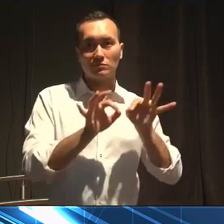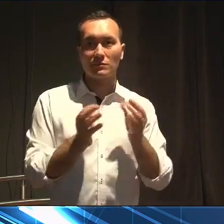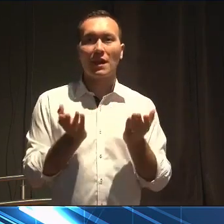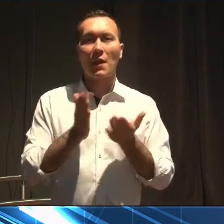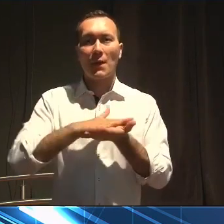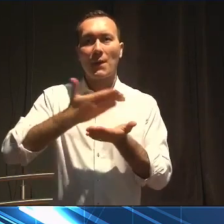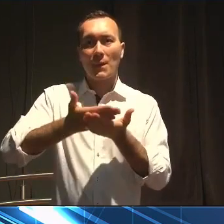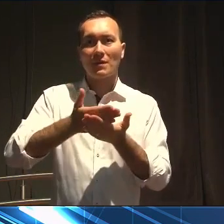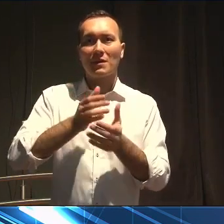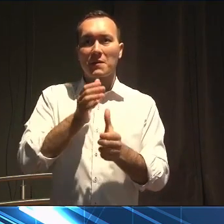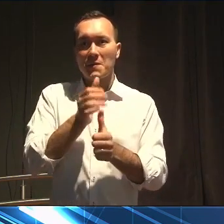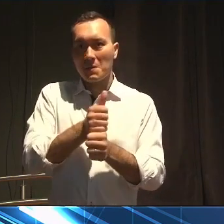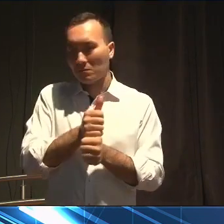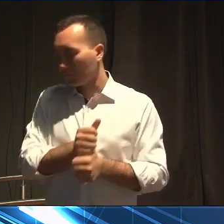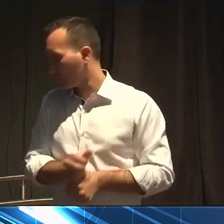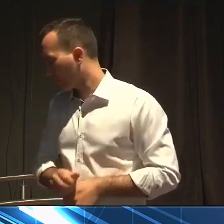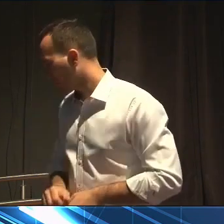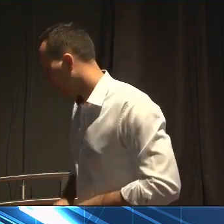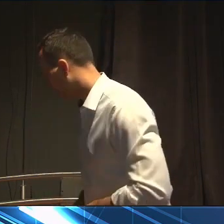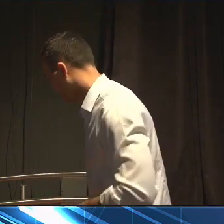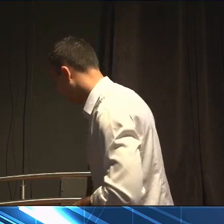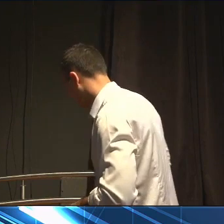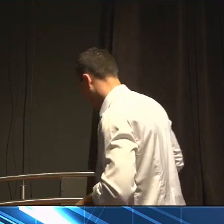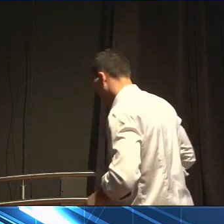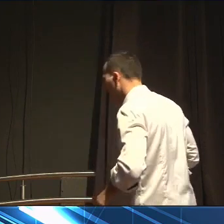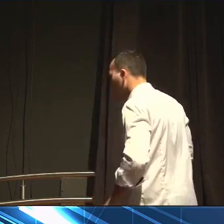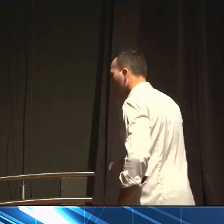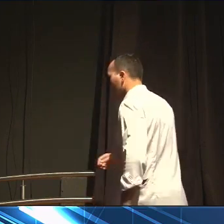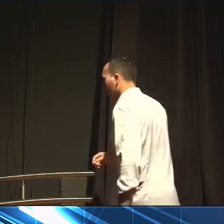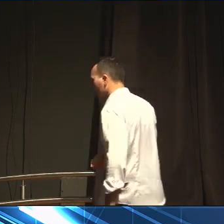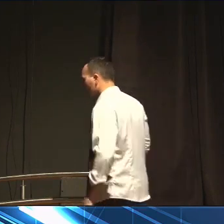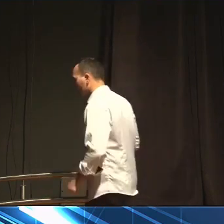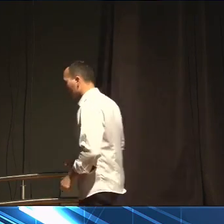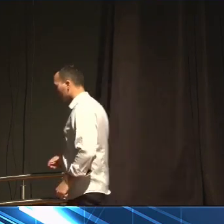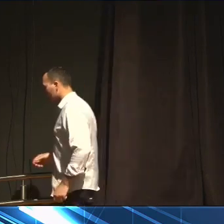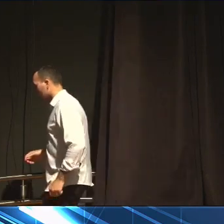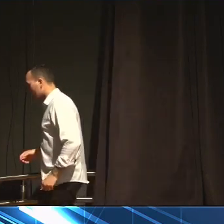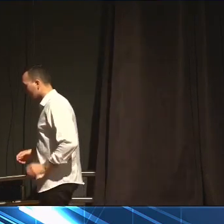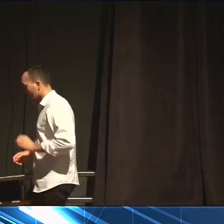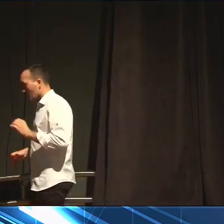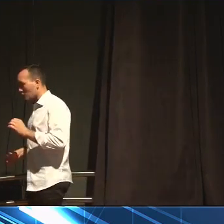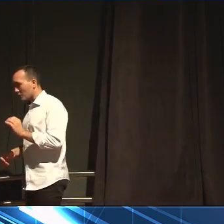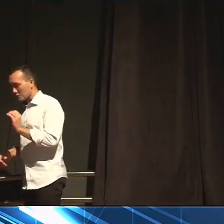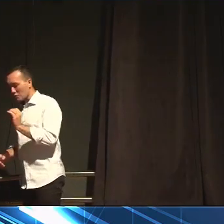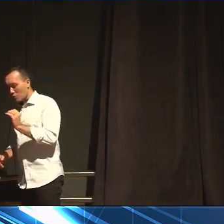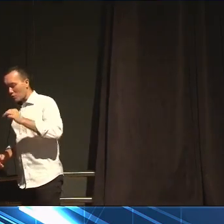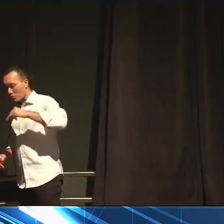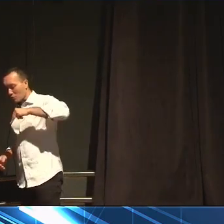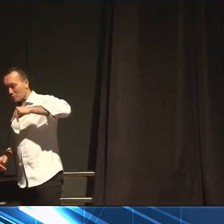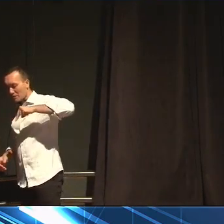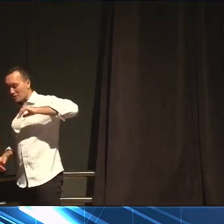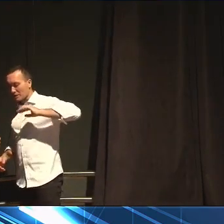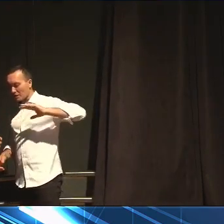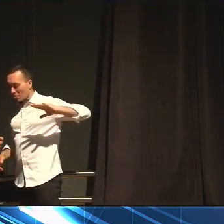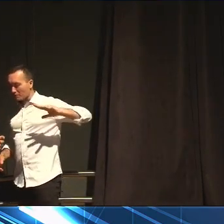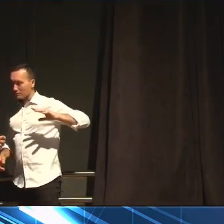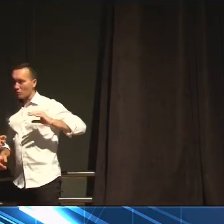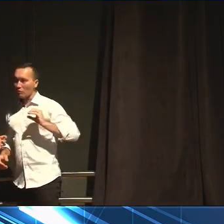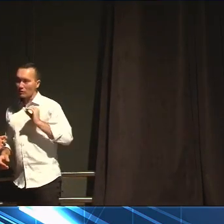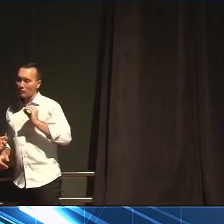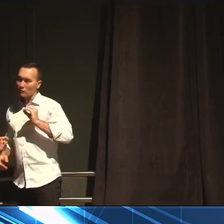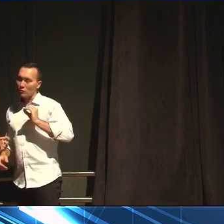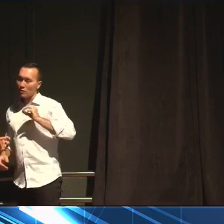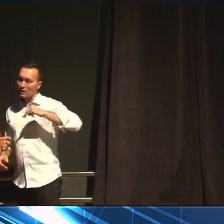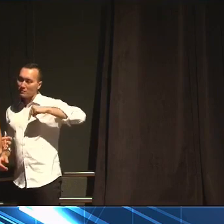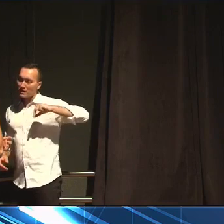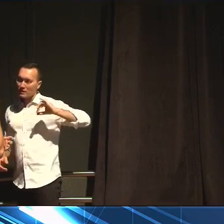diferença do Ray Tracing para rasterização. Então, com o Ray Tracing, a gente consegue usar as leis da física para,